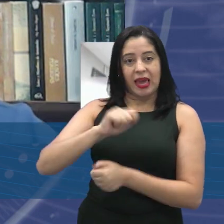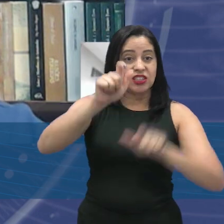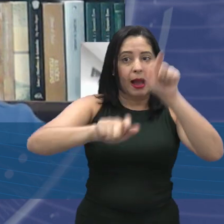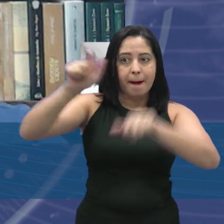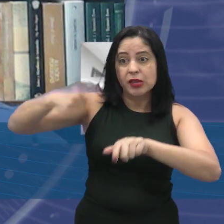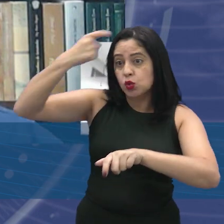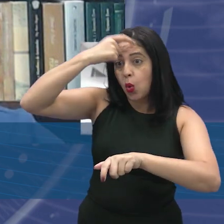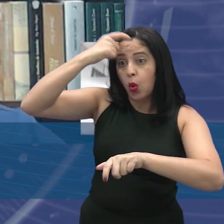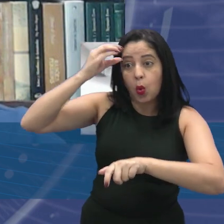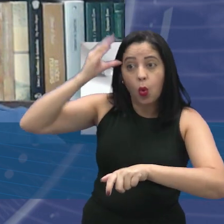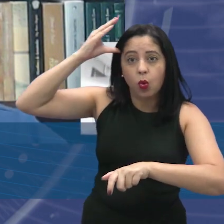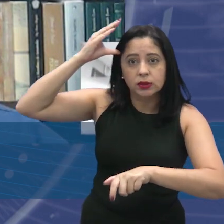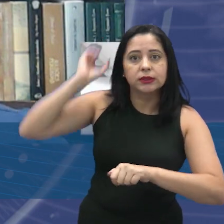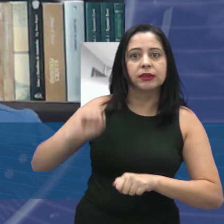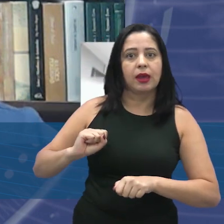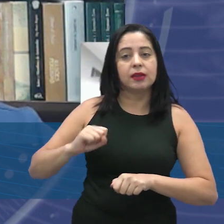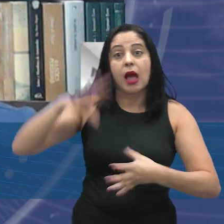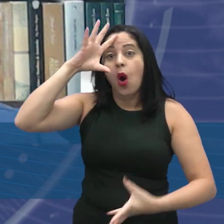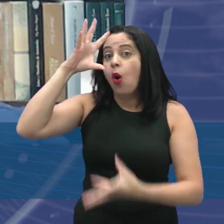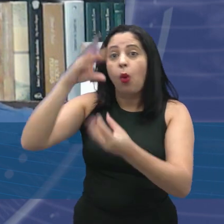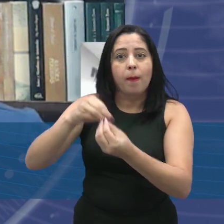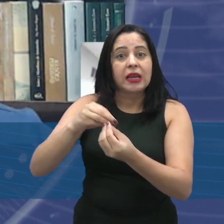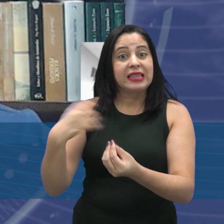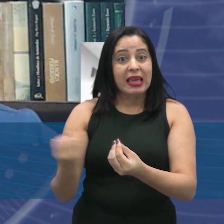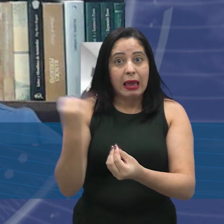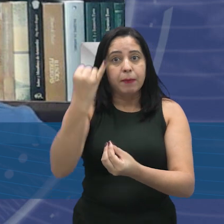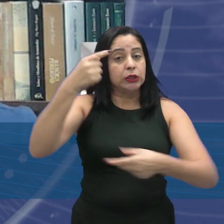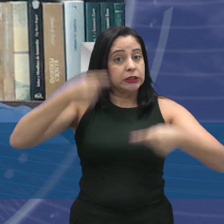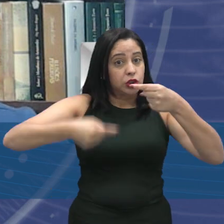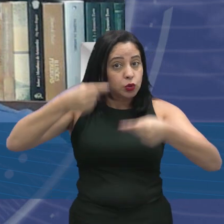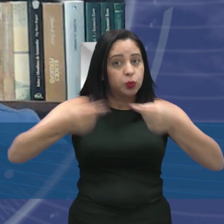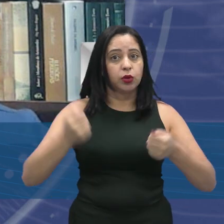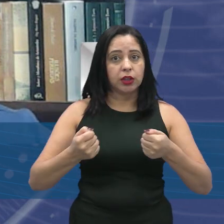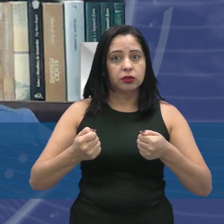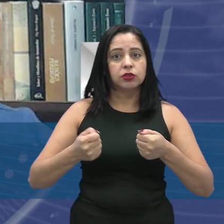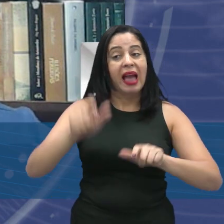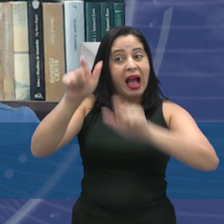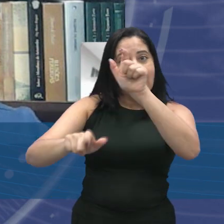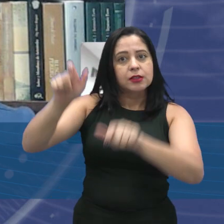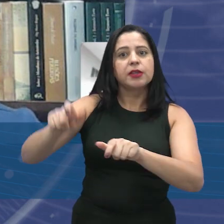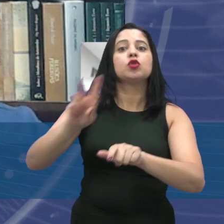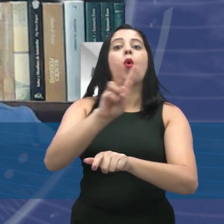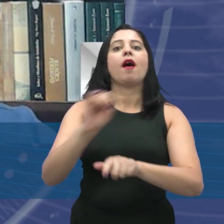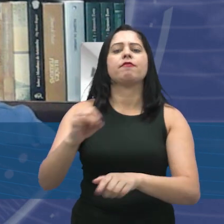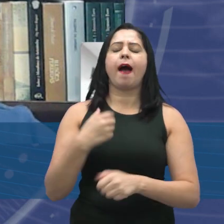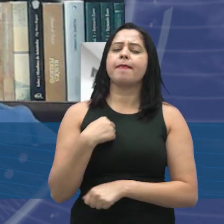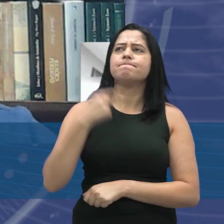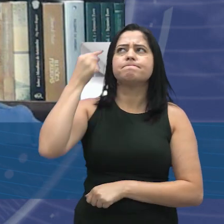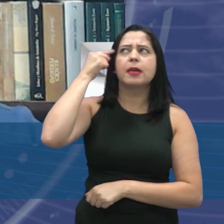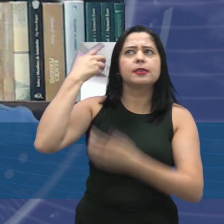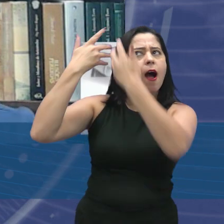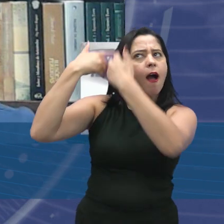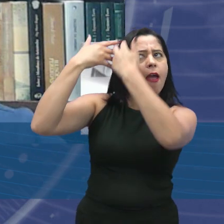tiverem consciência da importância da política na vida delas, elas vão discutir e vão fazer boas